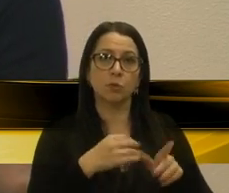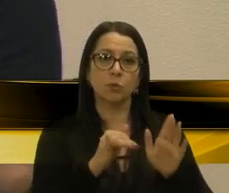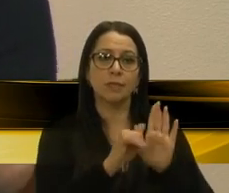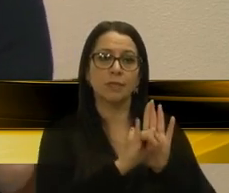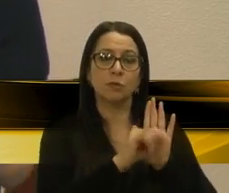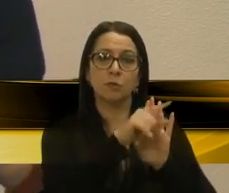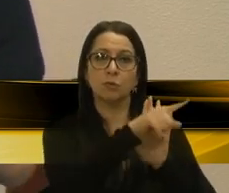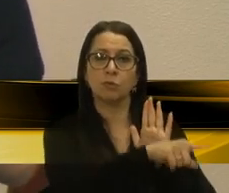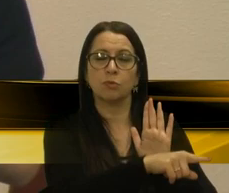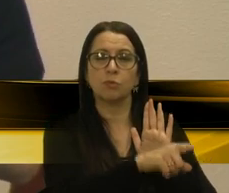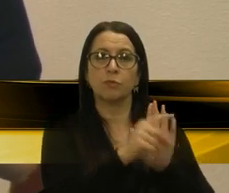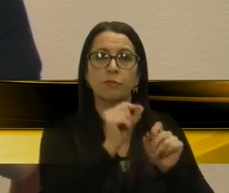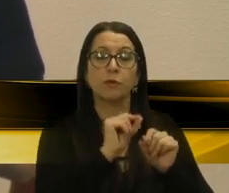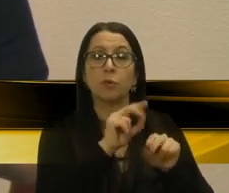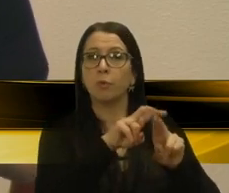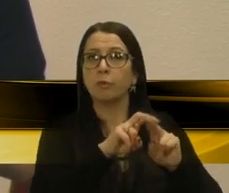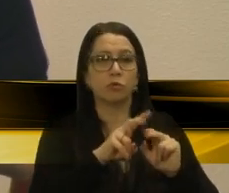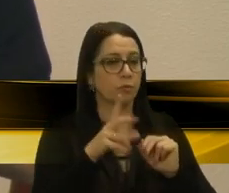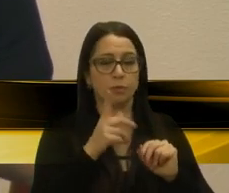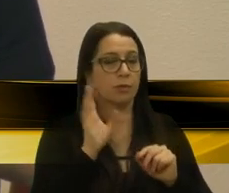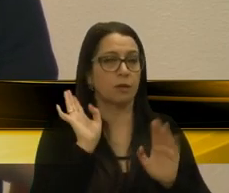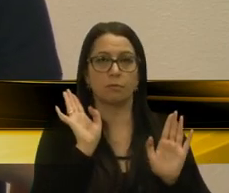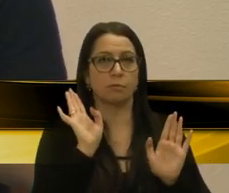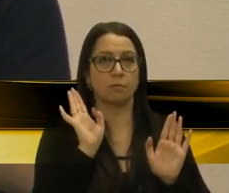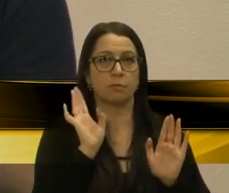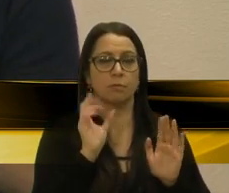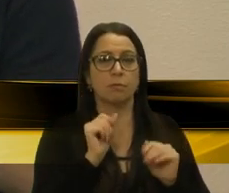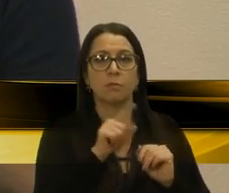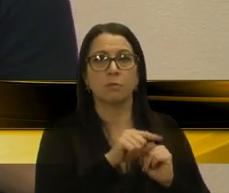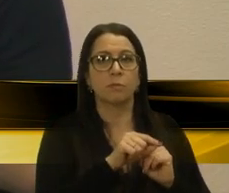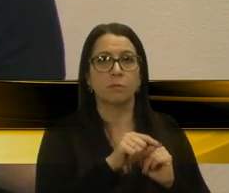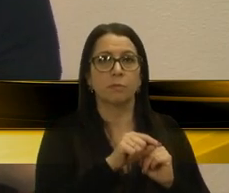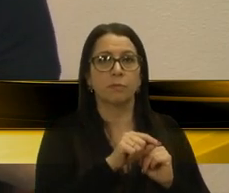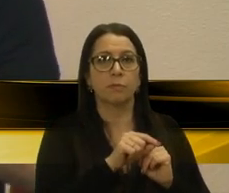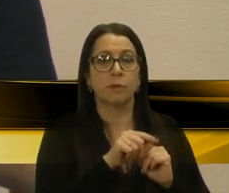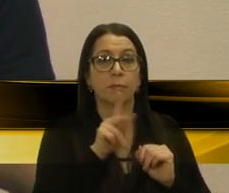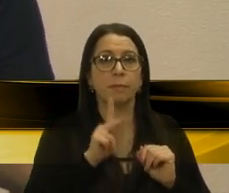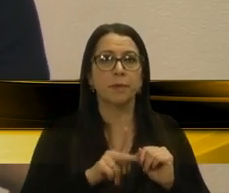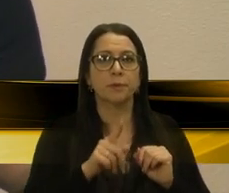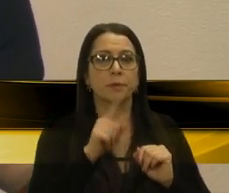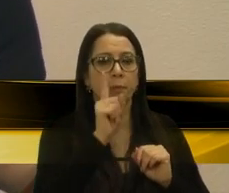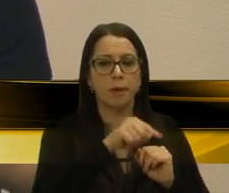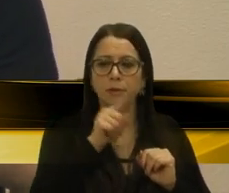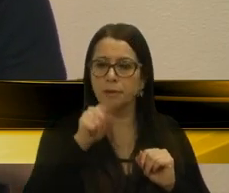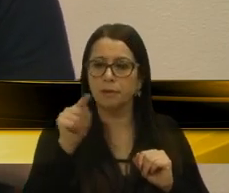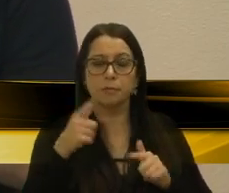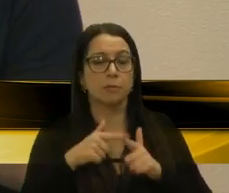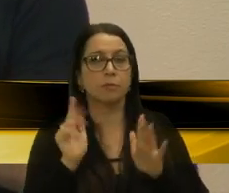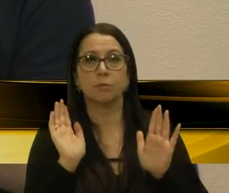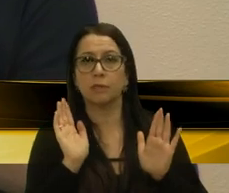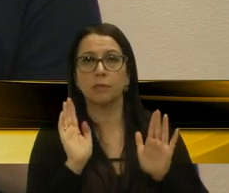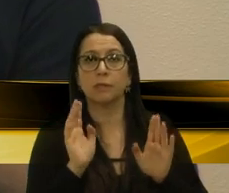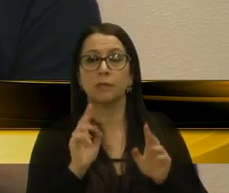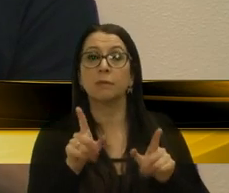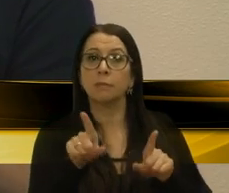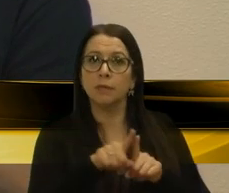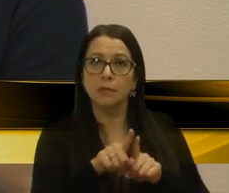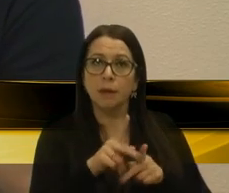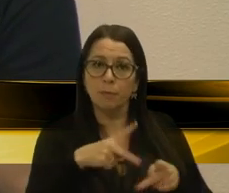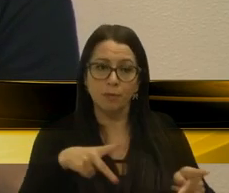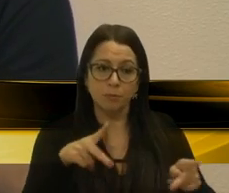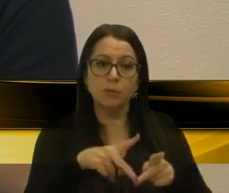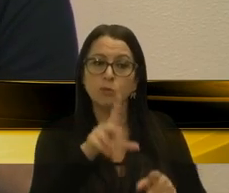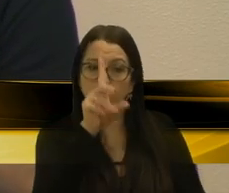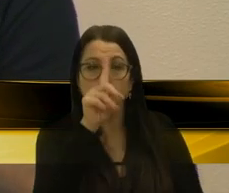preserva qual o motivo. Nós não se pode... a pessoa está com esse problema. Mas a população tem o